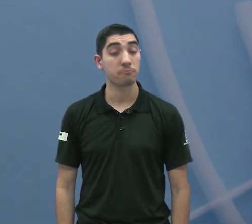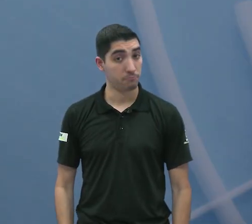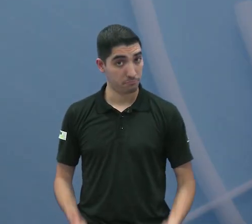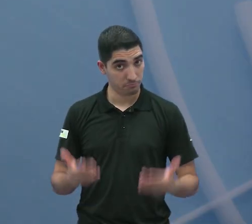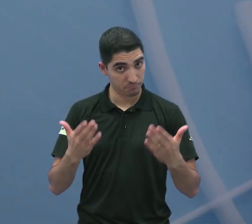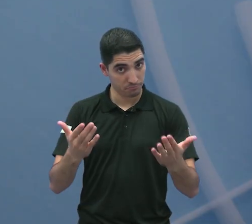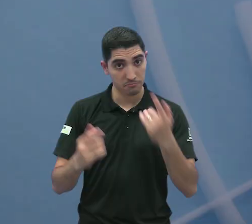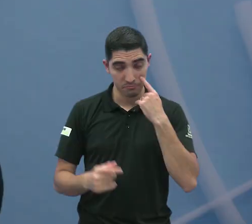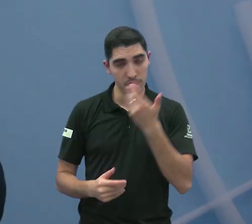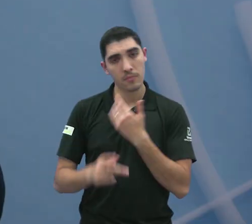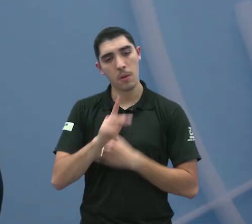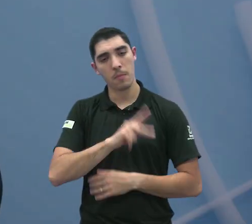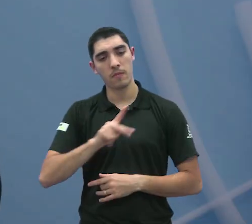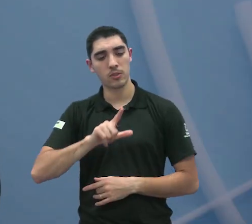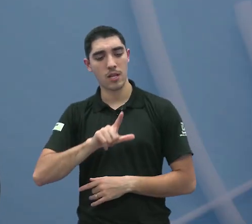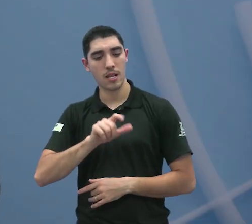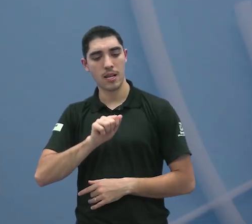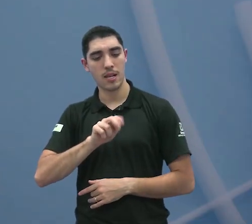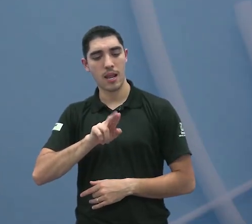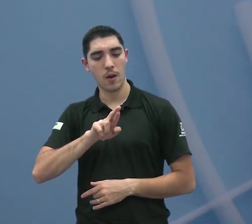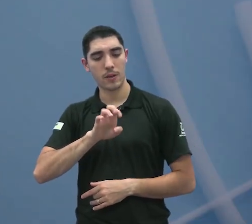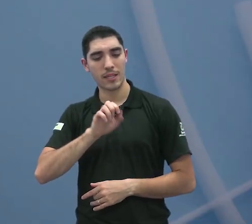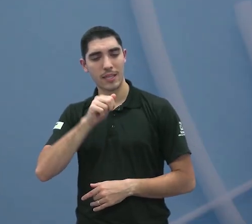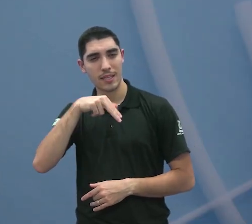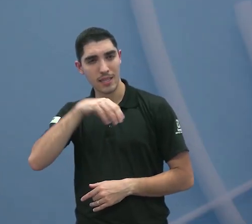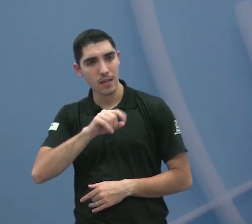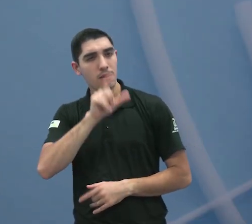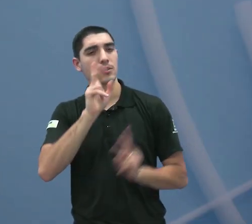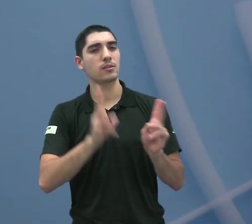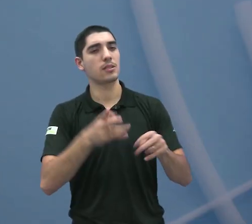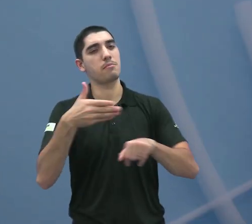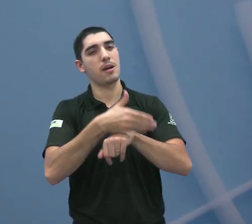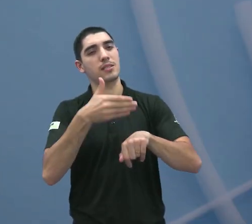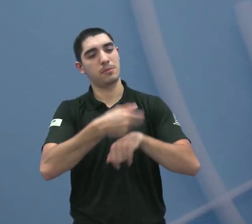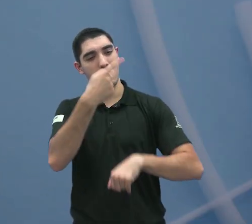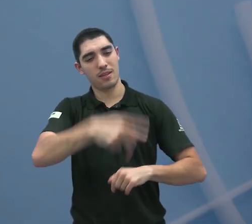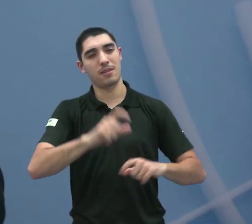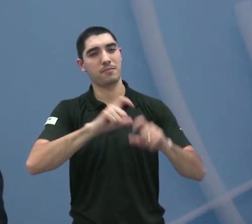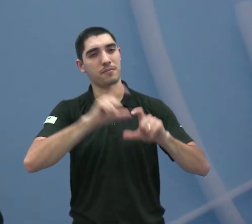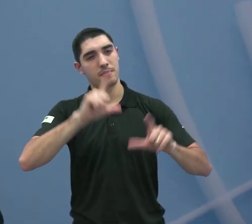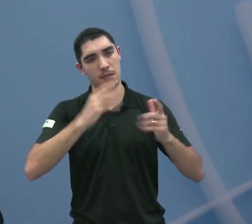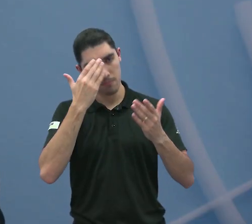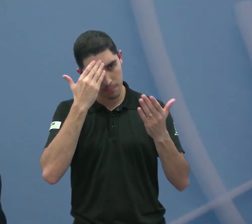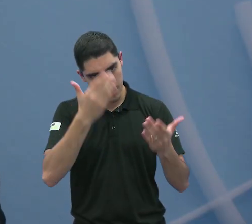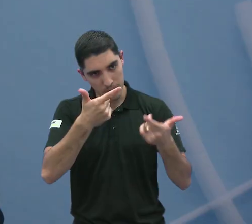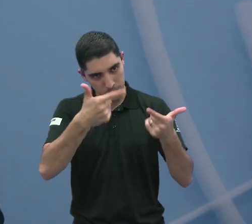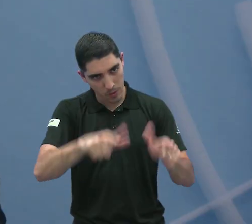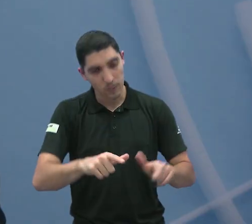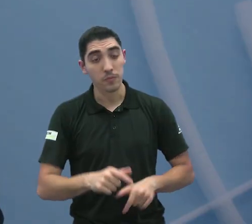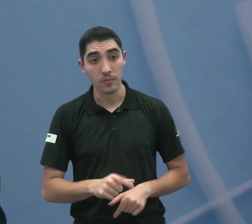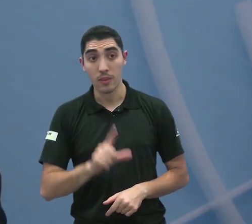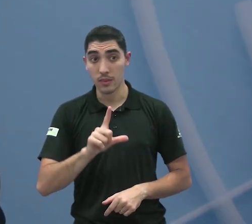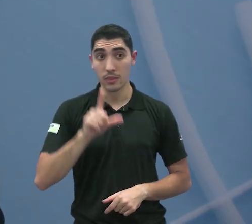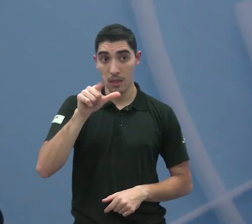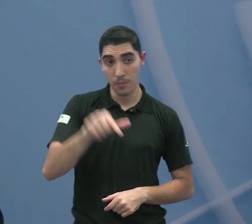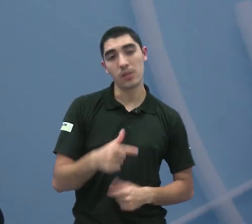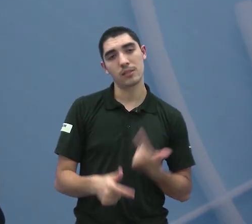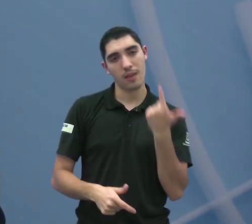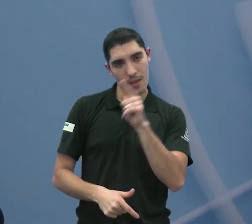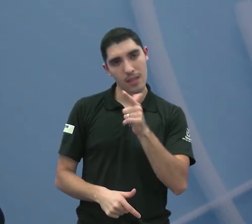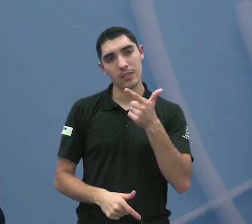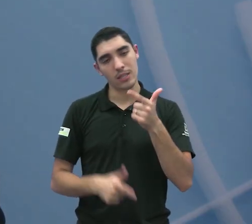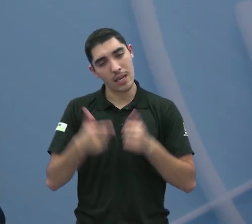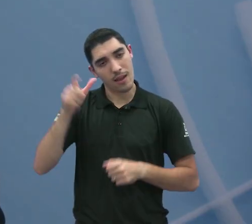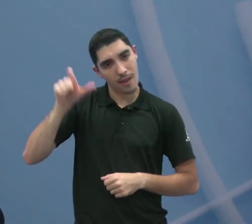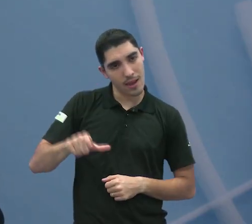Bom, professor Laureano sempre participando aqui da TV Câmara com a gente. Obrigado mais uma vez. Daqui a pouco tem mais uma participação